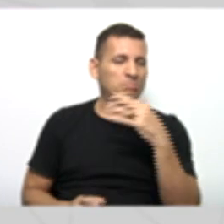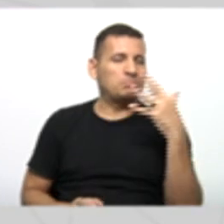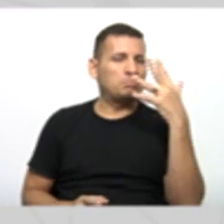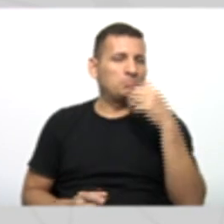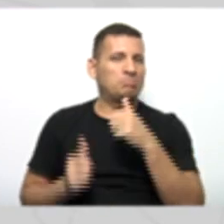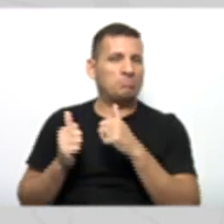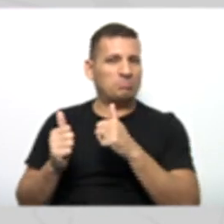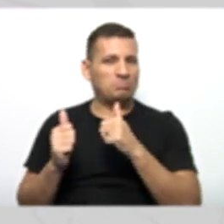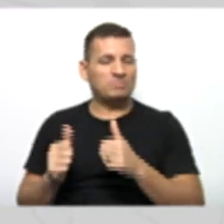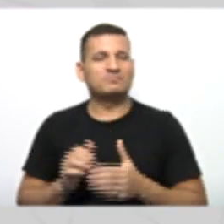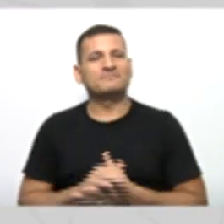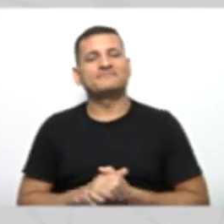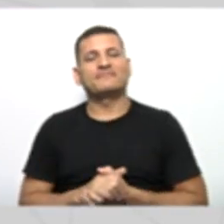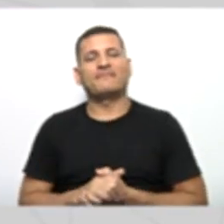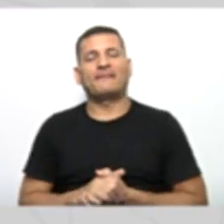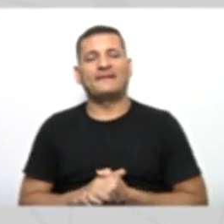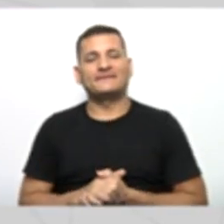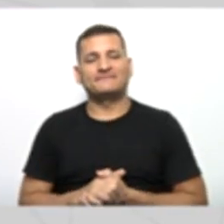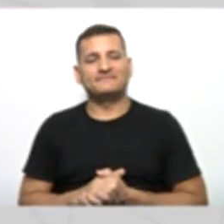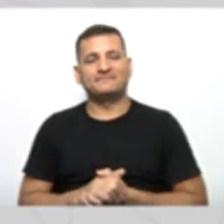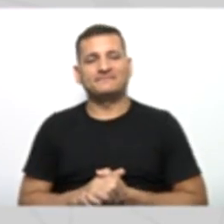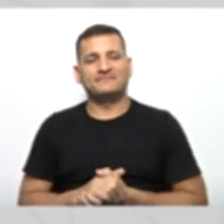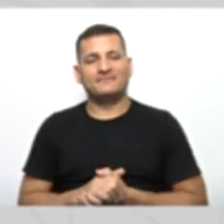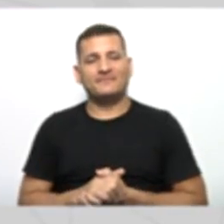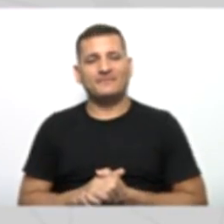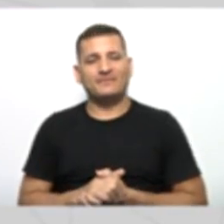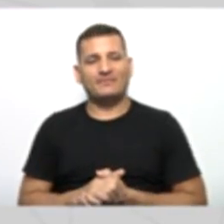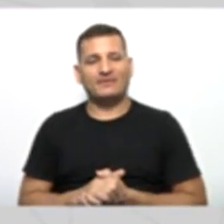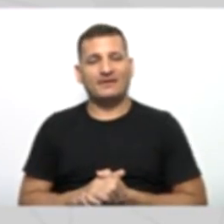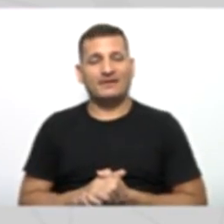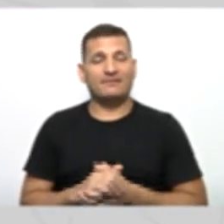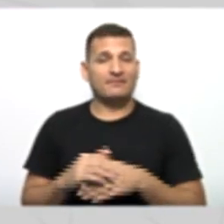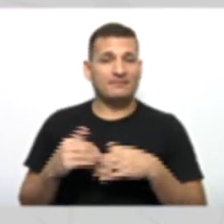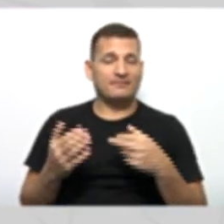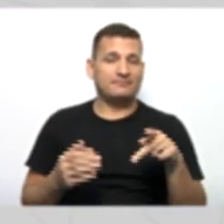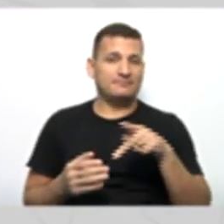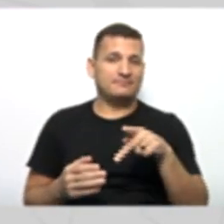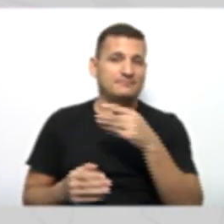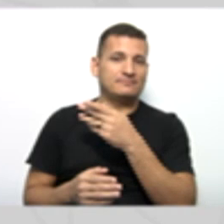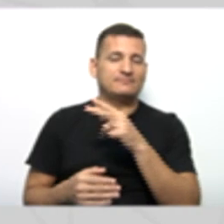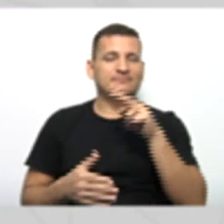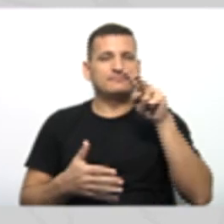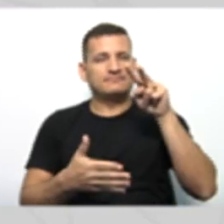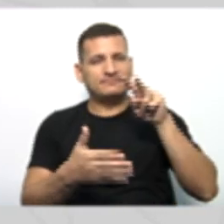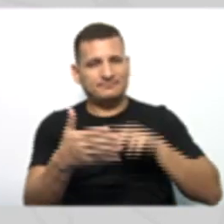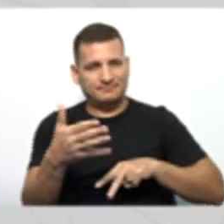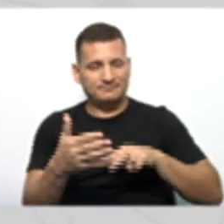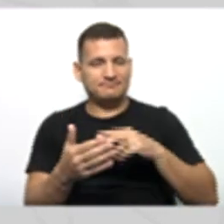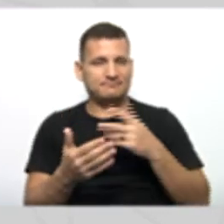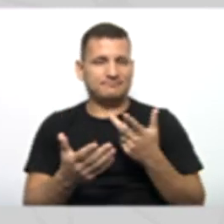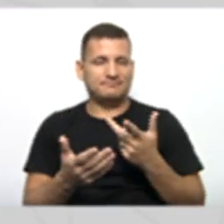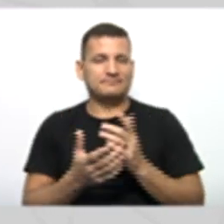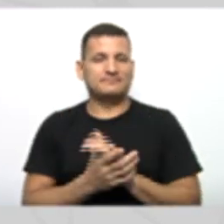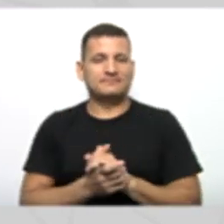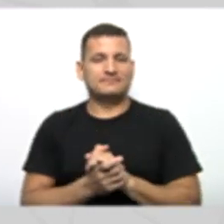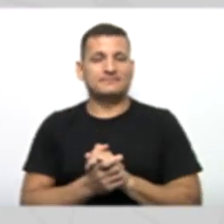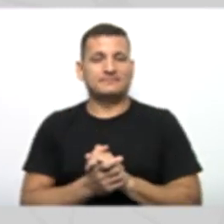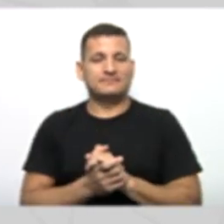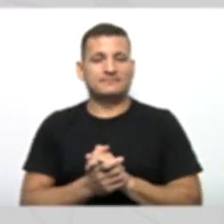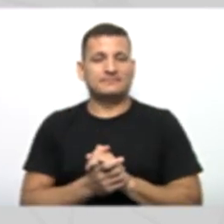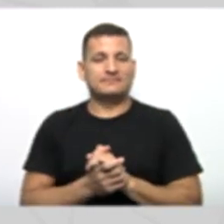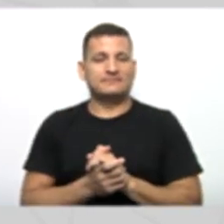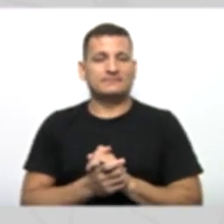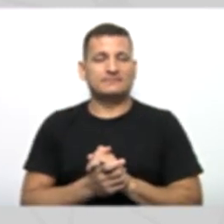isso? Então vamos lá. Gente, ó, esse diagrama de distribuição que o professor Marlon acabou de ler aqui para vocês, ó, é um